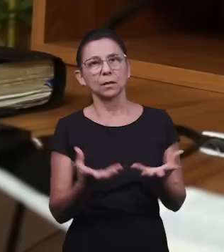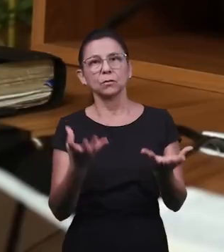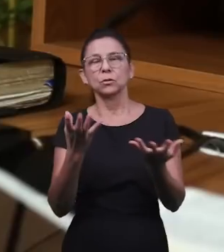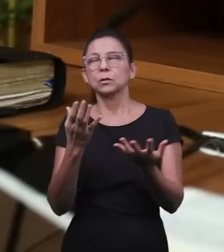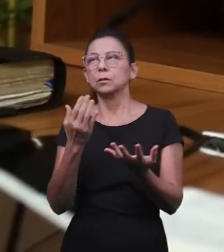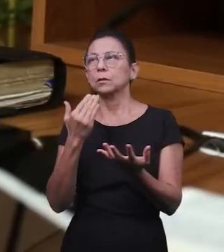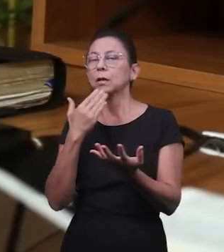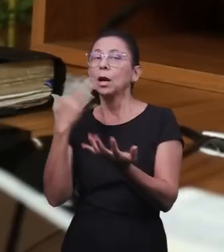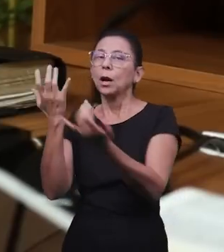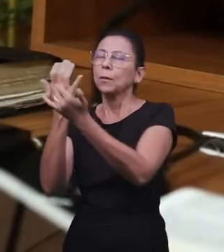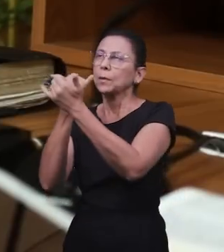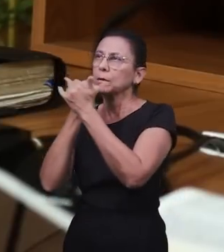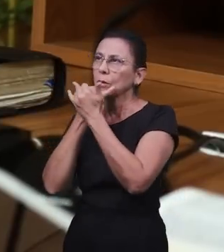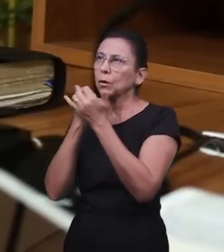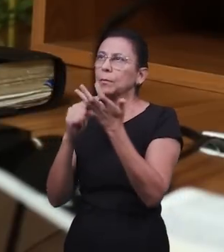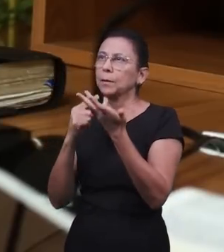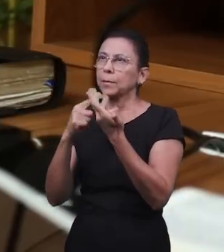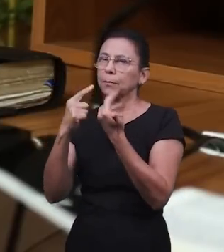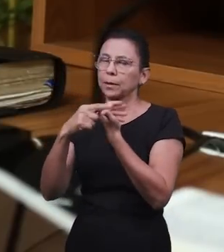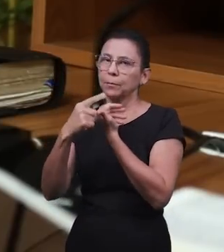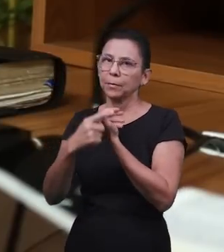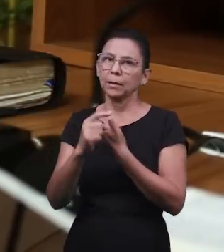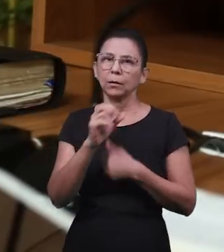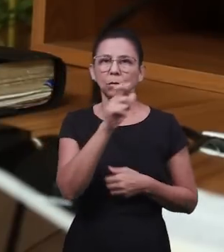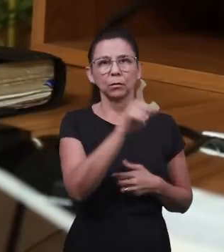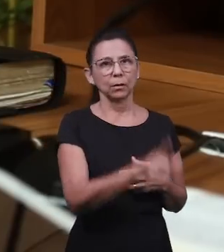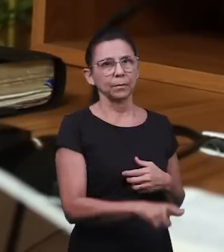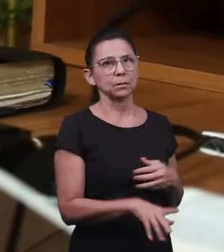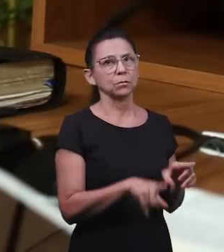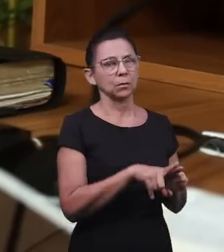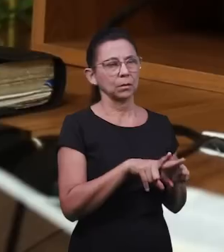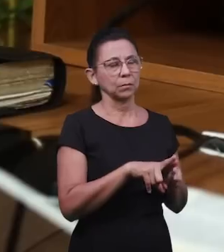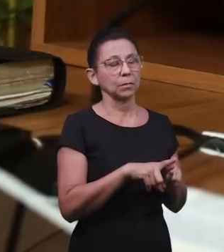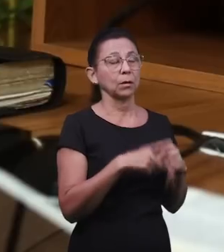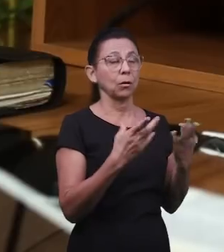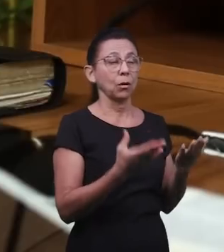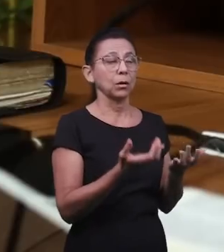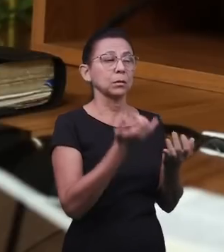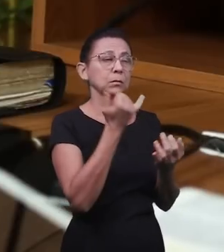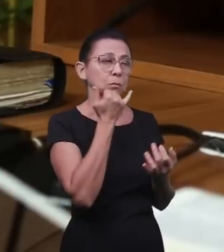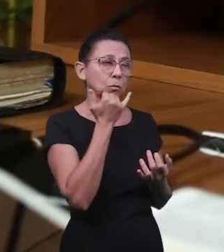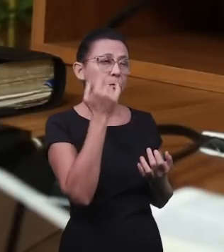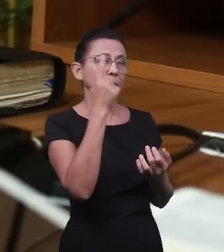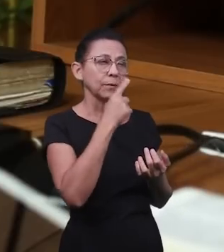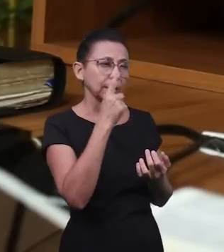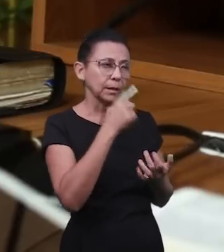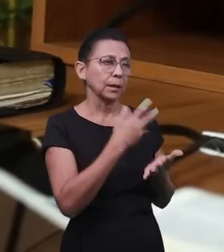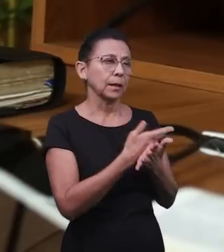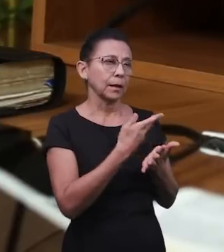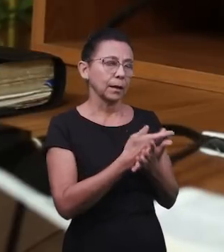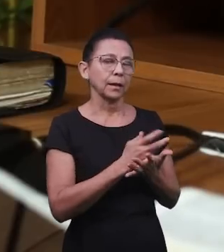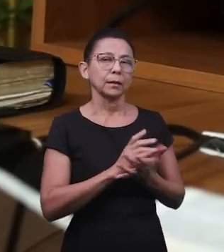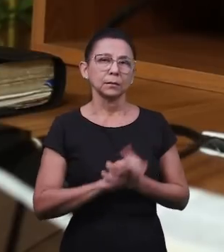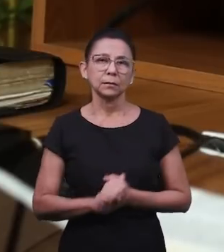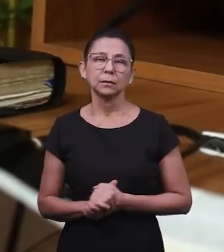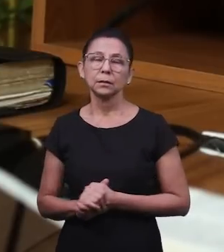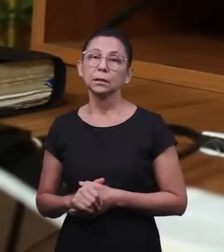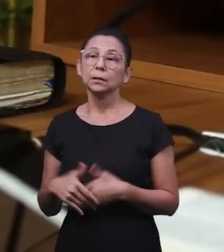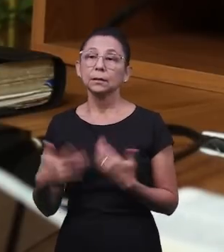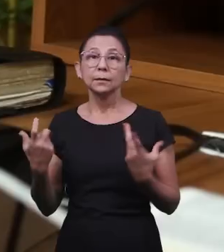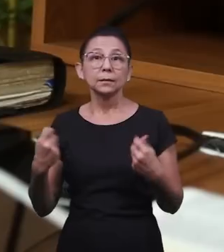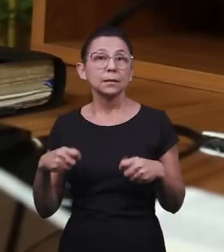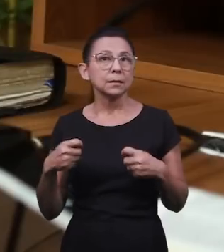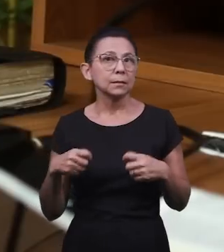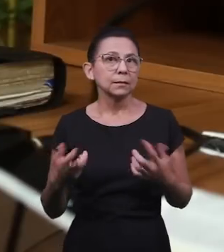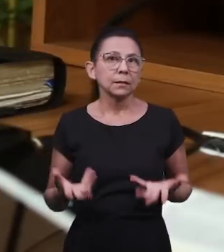hoje do romanismo, confissão lá para a pessoa. Não, você confessa a Deus e com quem você errou. Você não precisa confessar. Ah,